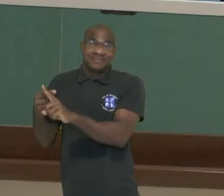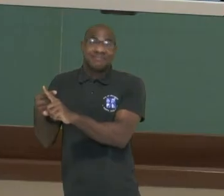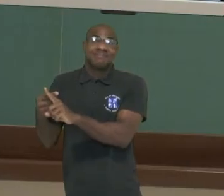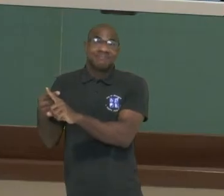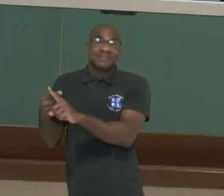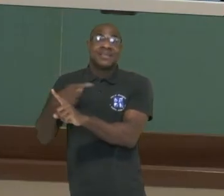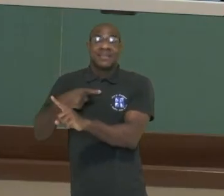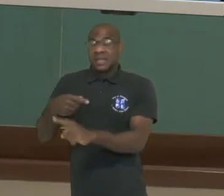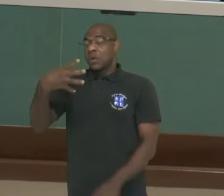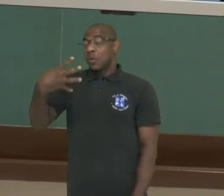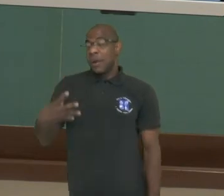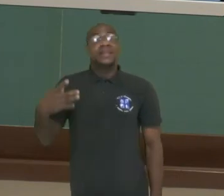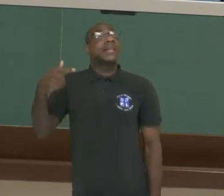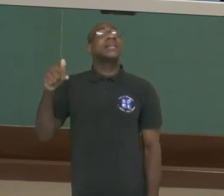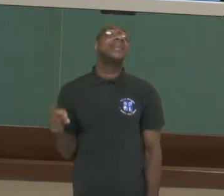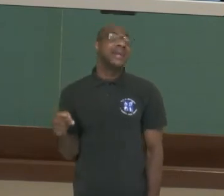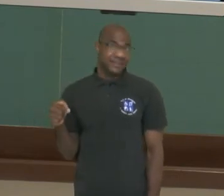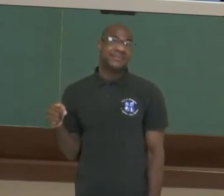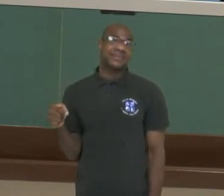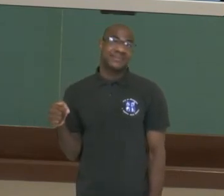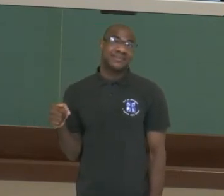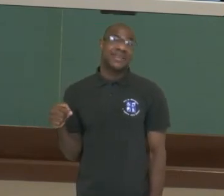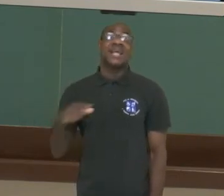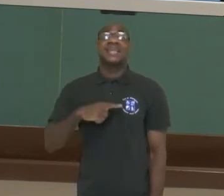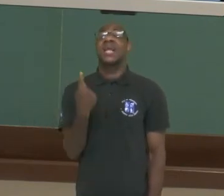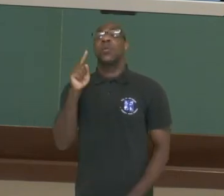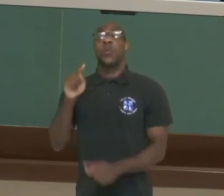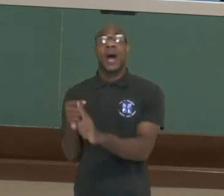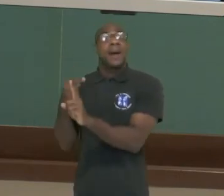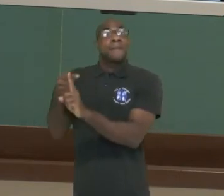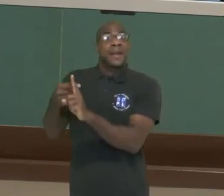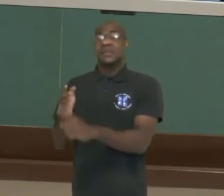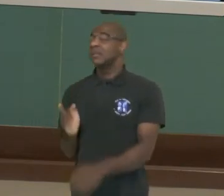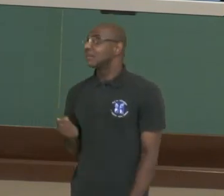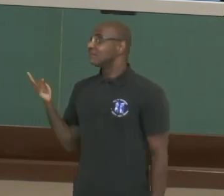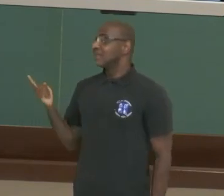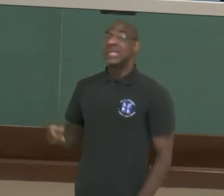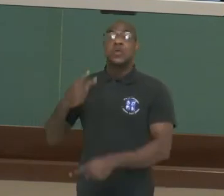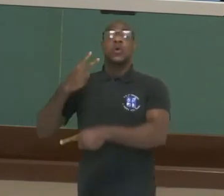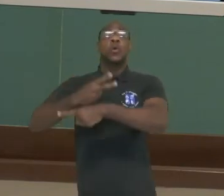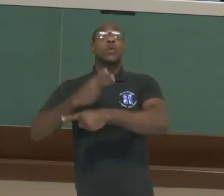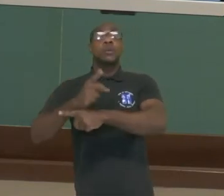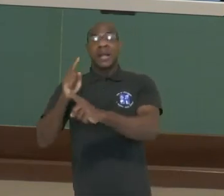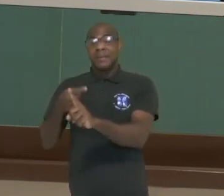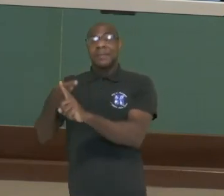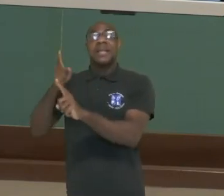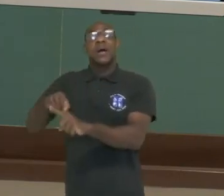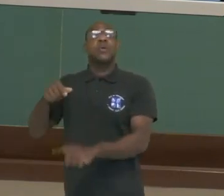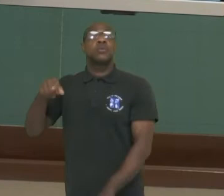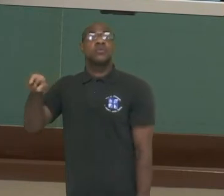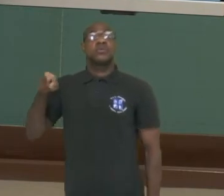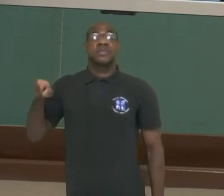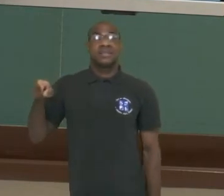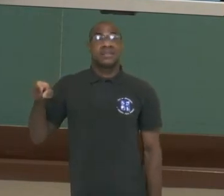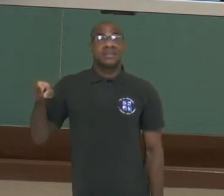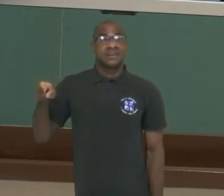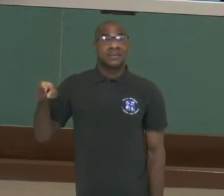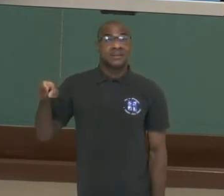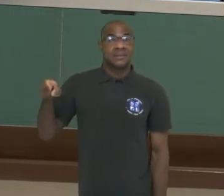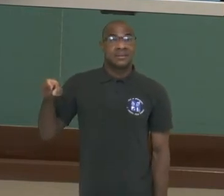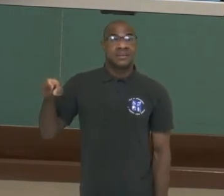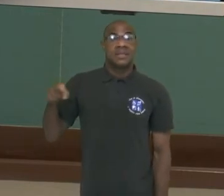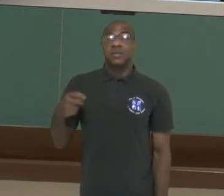com 47 cromossomos. E o cromossomo que vem a mais é um X, então ele fica